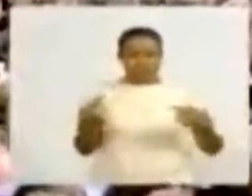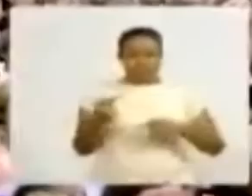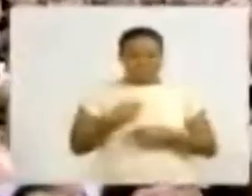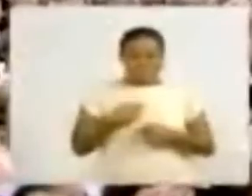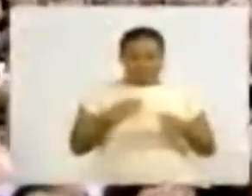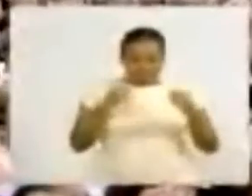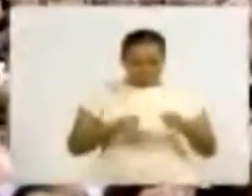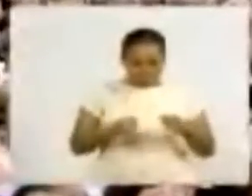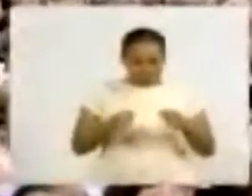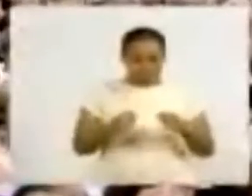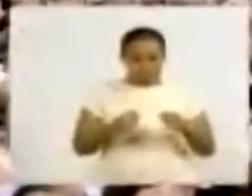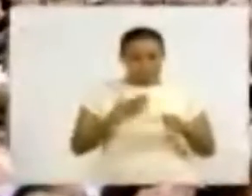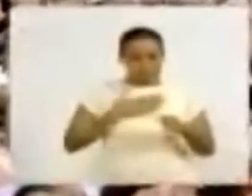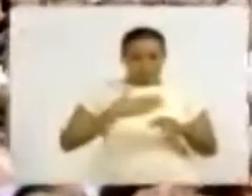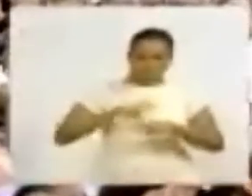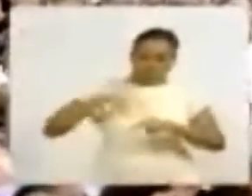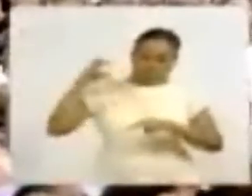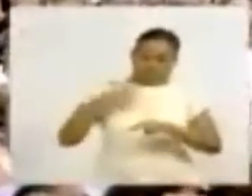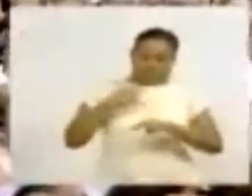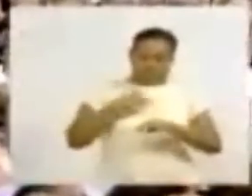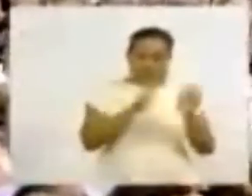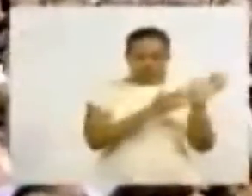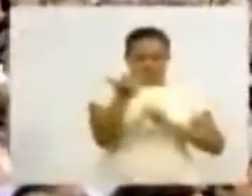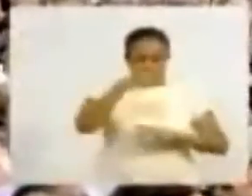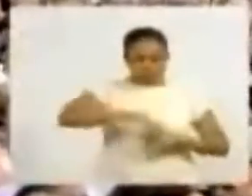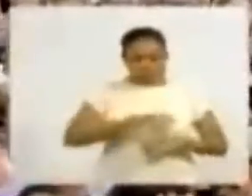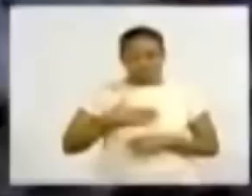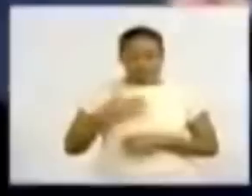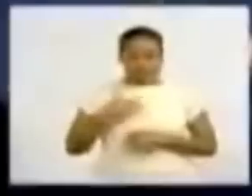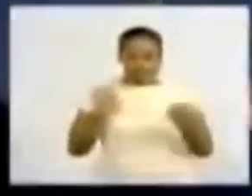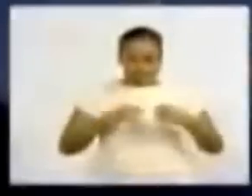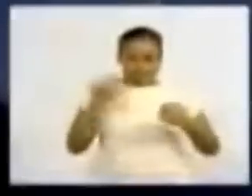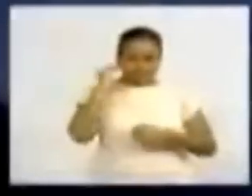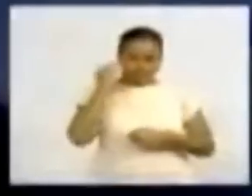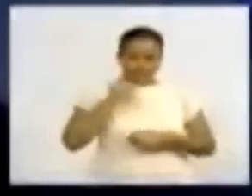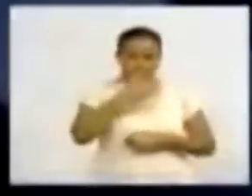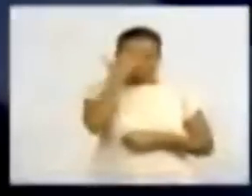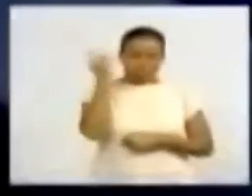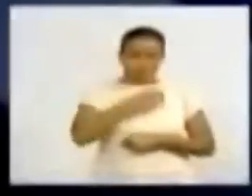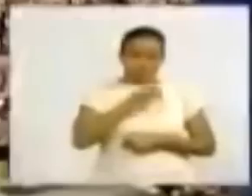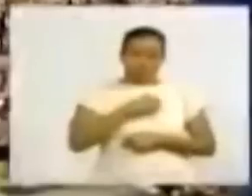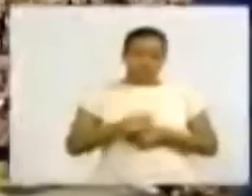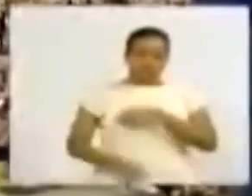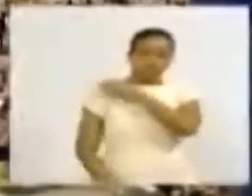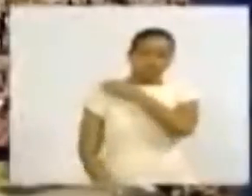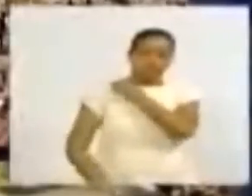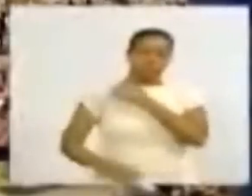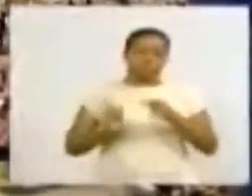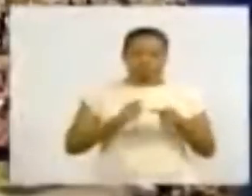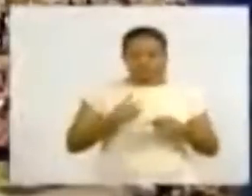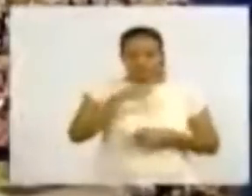tenho condições de ser Jesus de novo se eu me reconciliar com as minhas fraquezas. Porque senão eu viro um padre hipócrita,